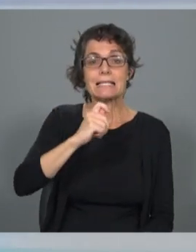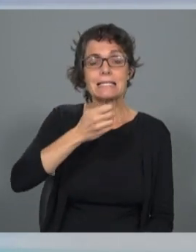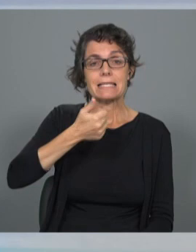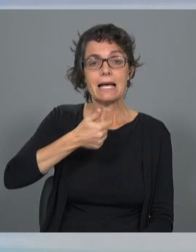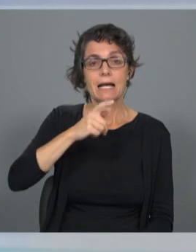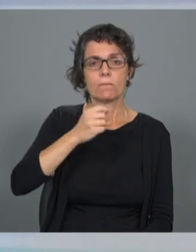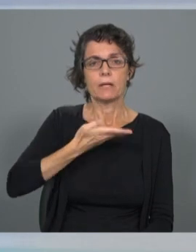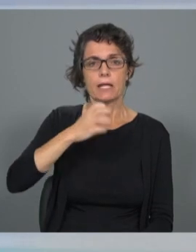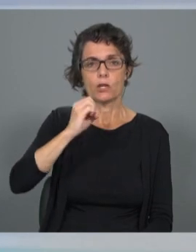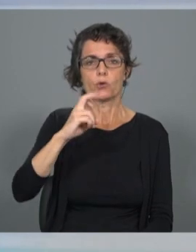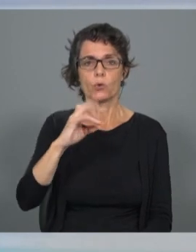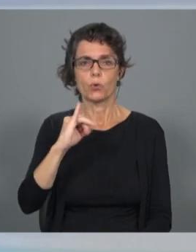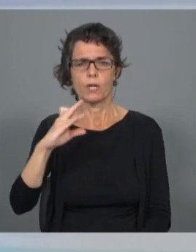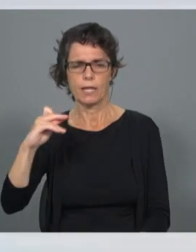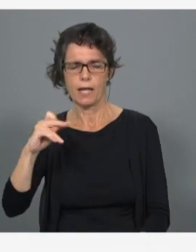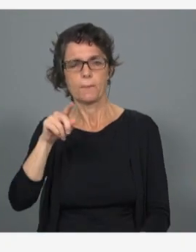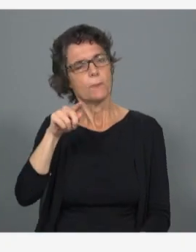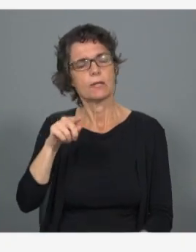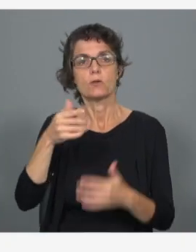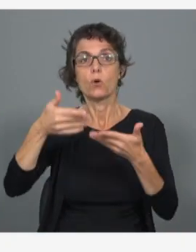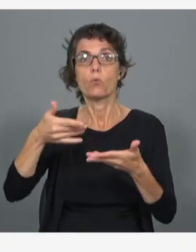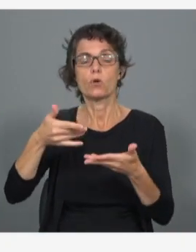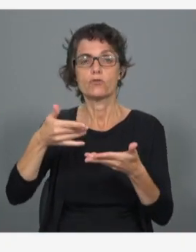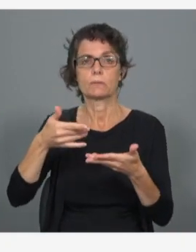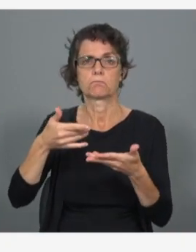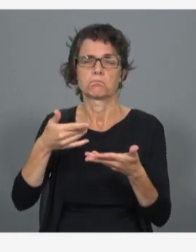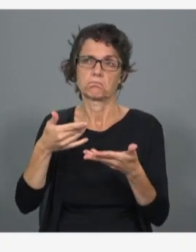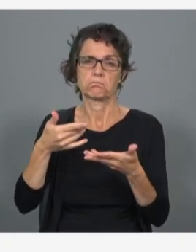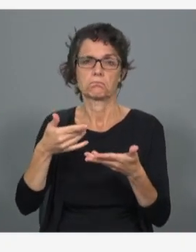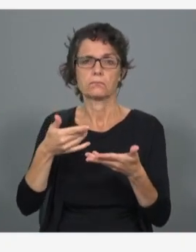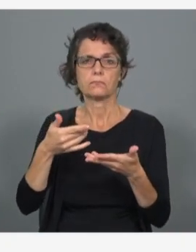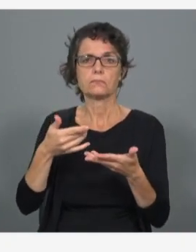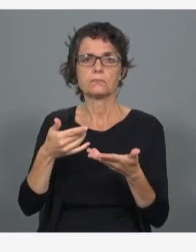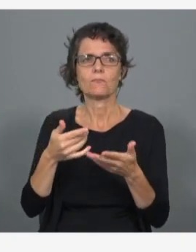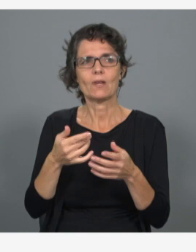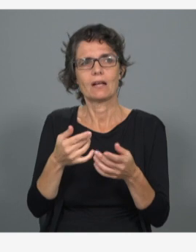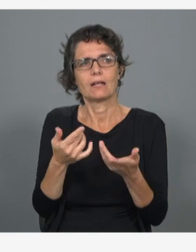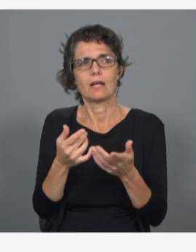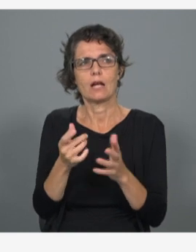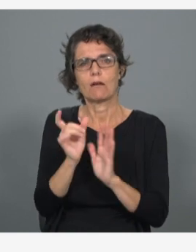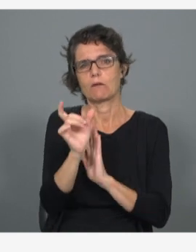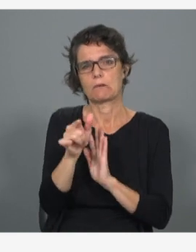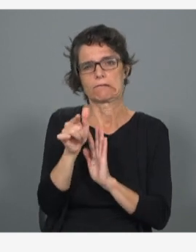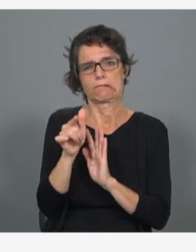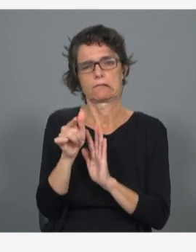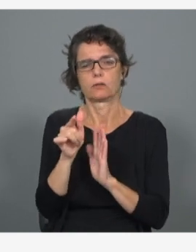fala muito, mas na antiguidade, e a leitura fala-nos disso, a sabedoria era dos bens